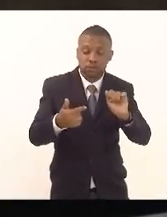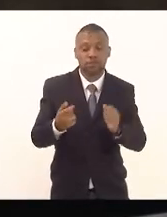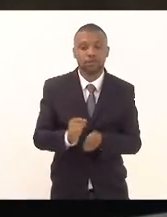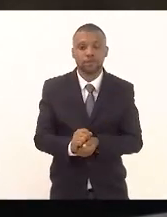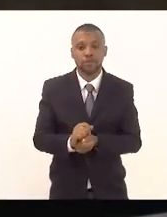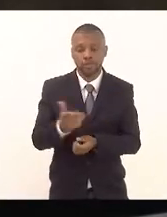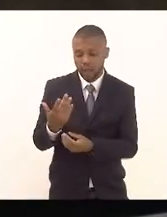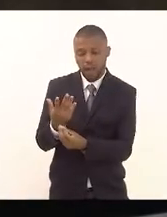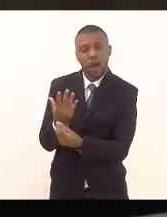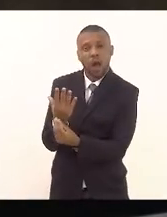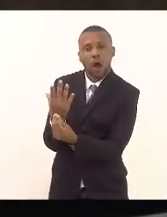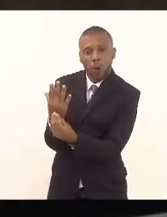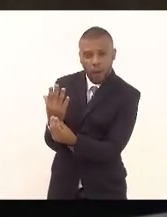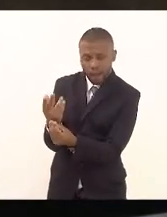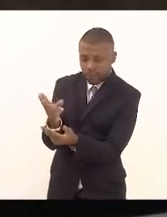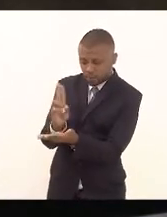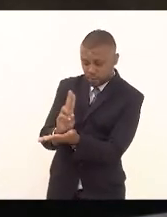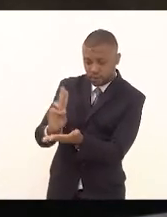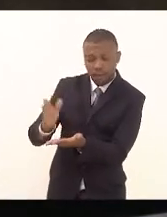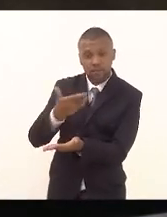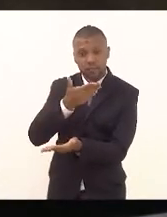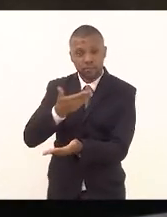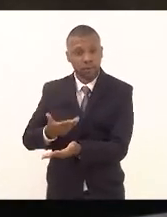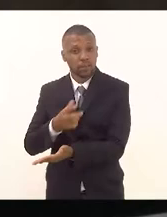Rio de Janeiro, UERJ,